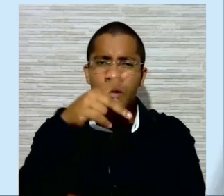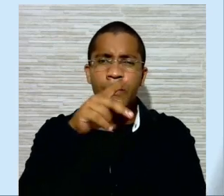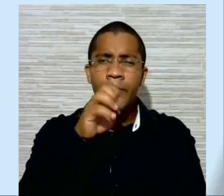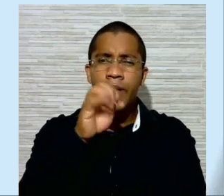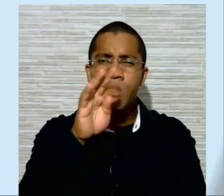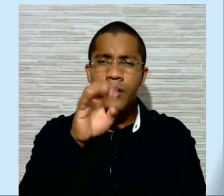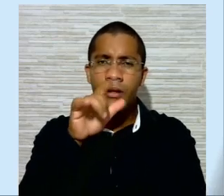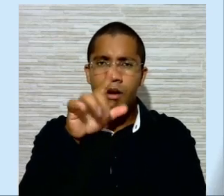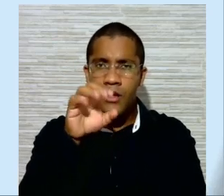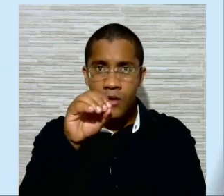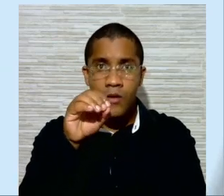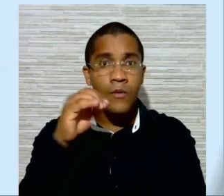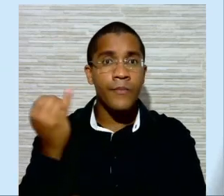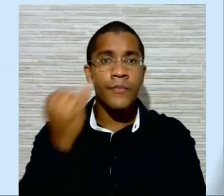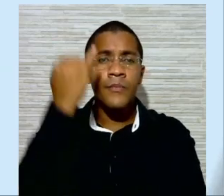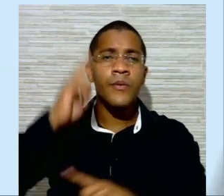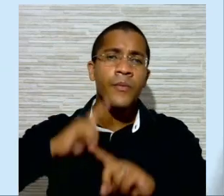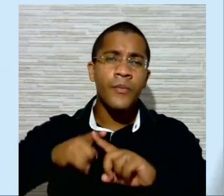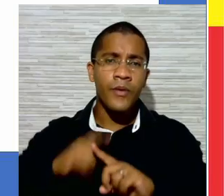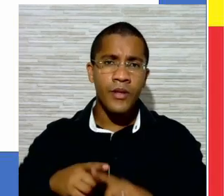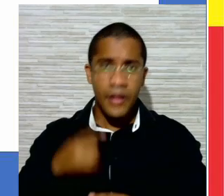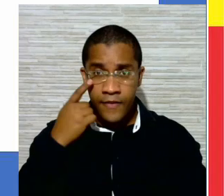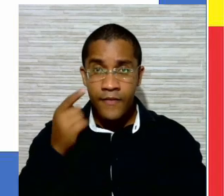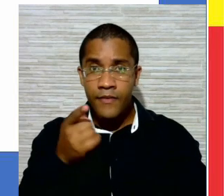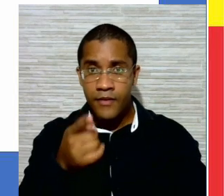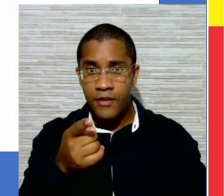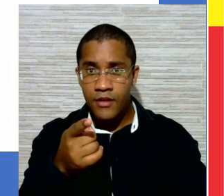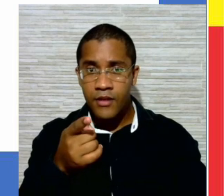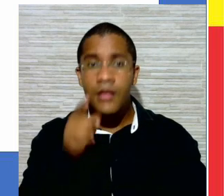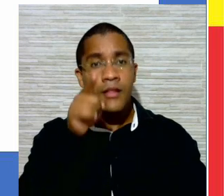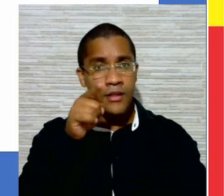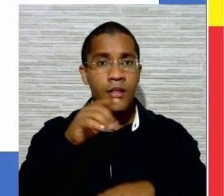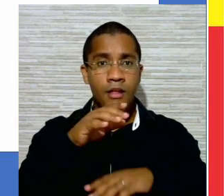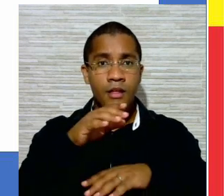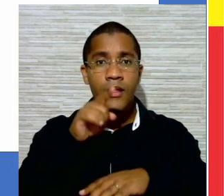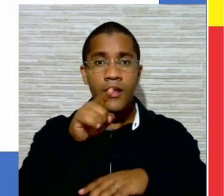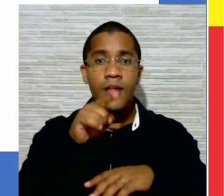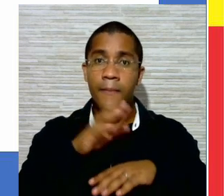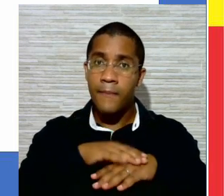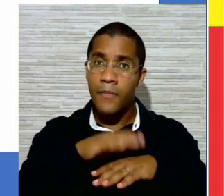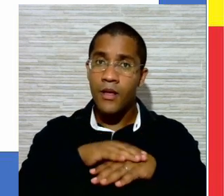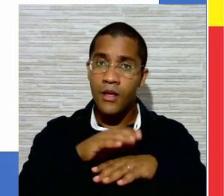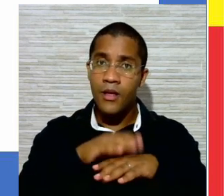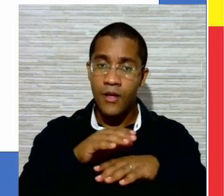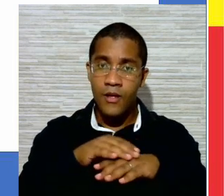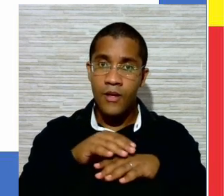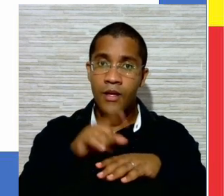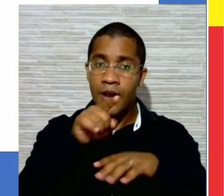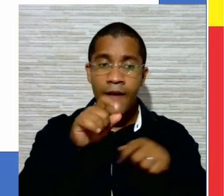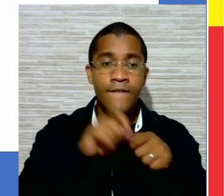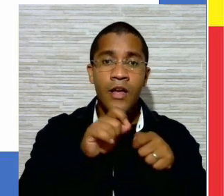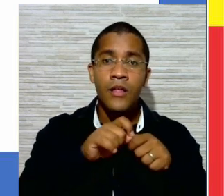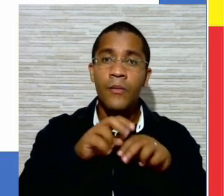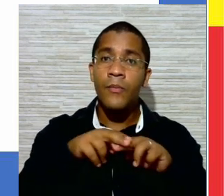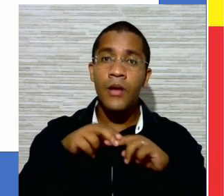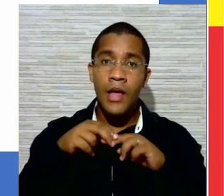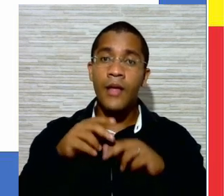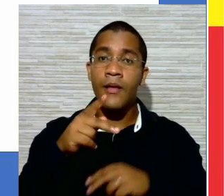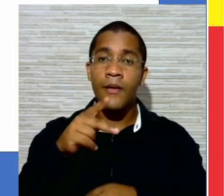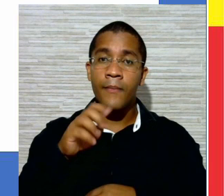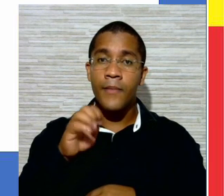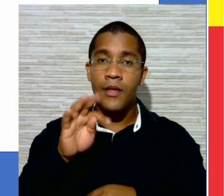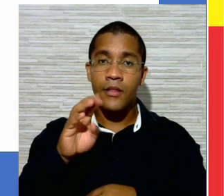o petróleo, né? Acompanhe na tela, gente. Você vê aí alguns utensílios, né, que são criados por meio do petróleo,